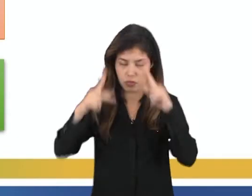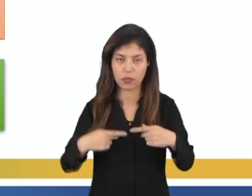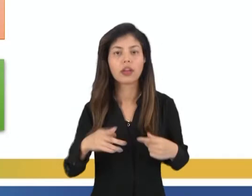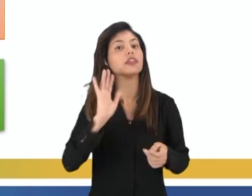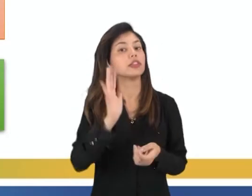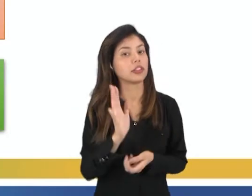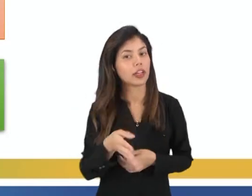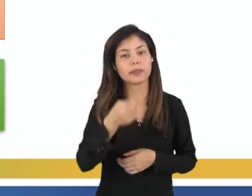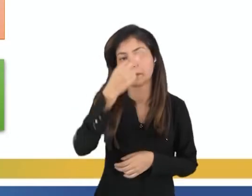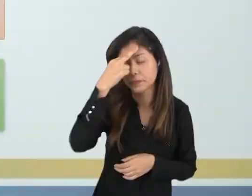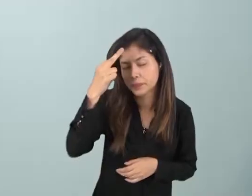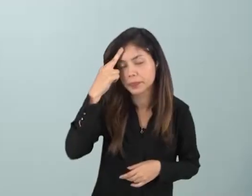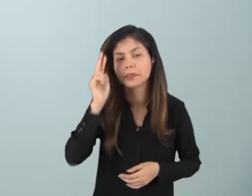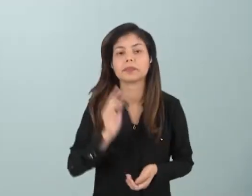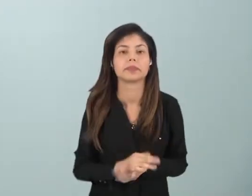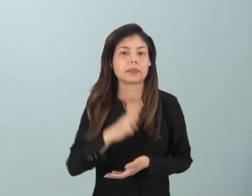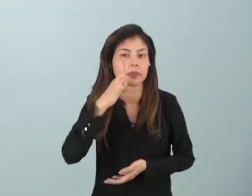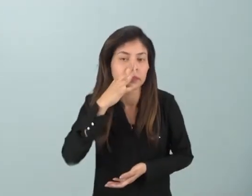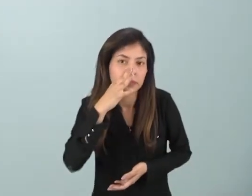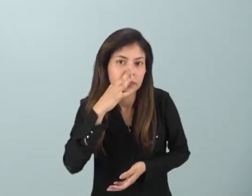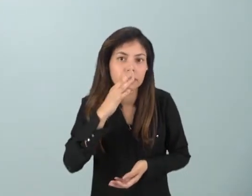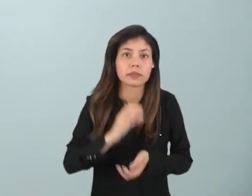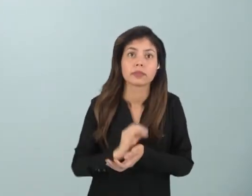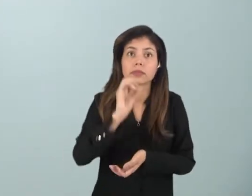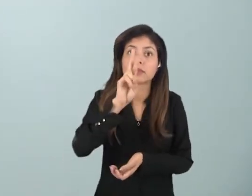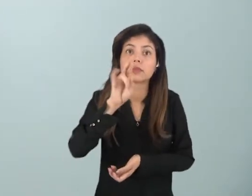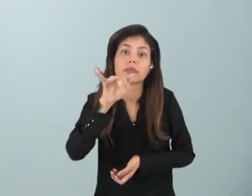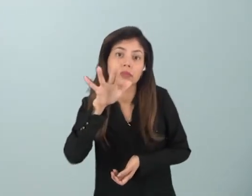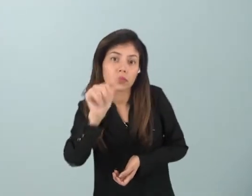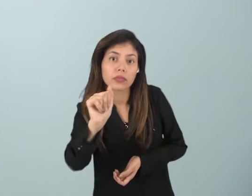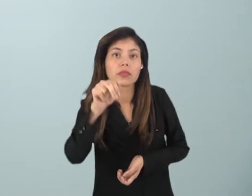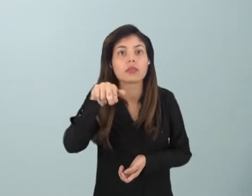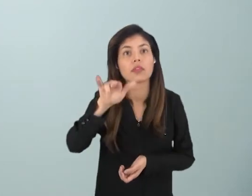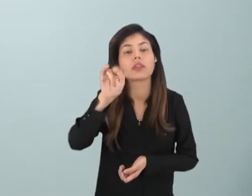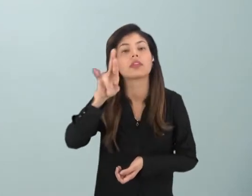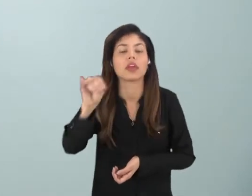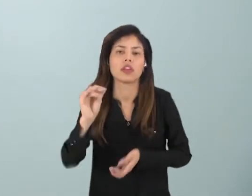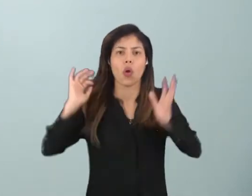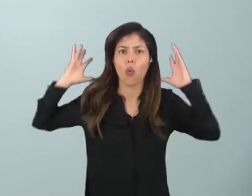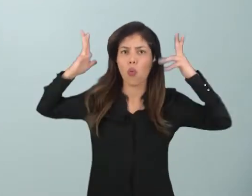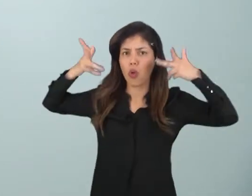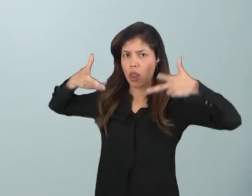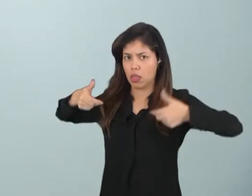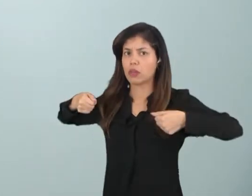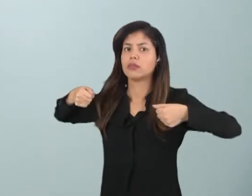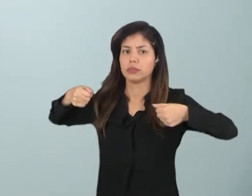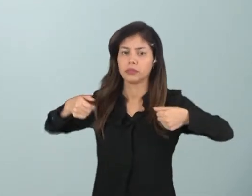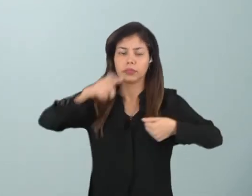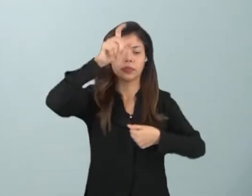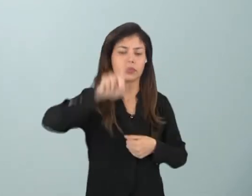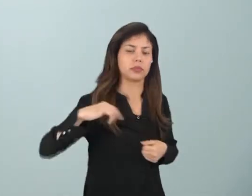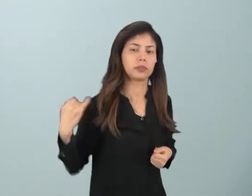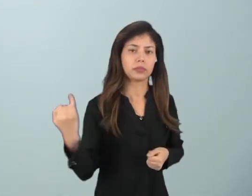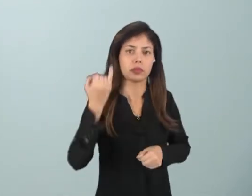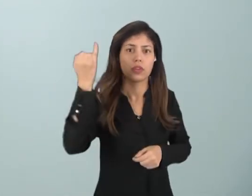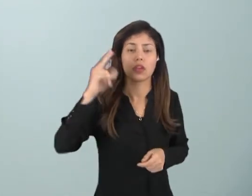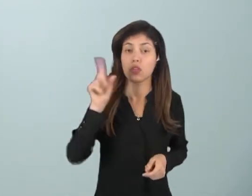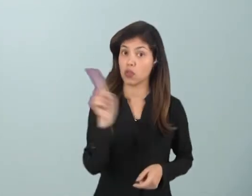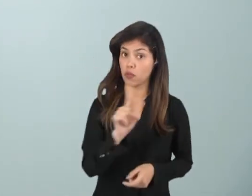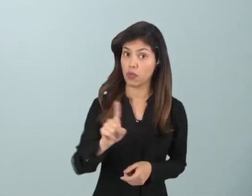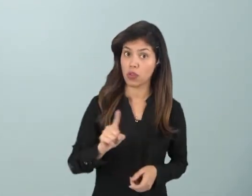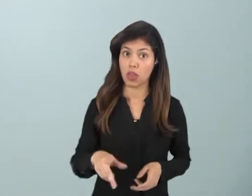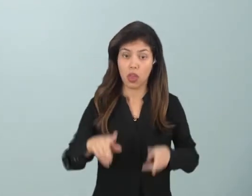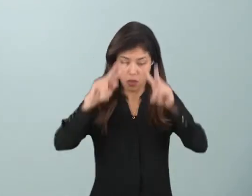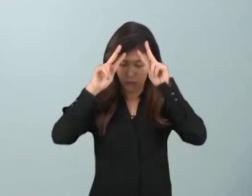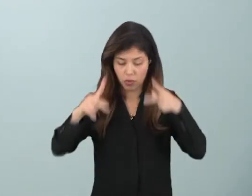já assistiram aquela história das Crônicas em Nárnia? Imaginem se o leão, personagem lá, um dos personagens principais, não fosse um leão,